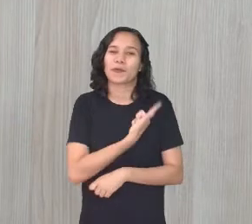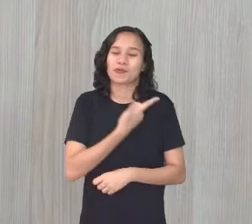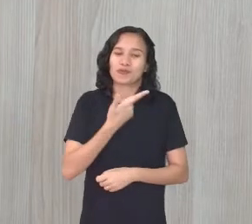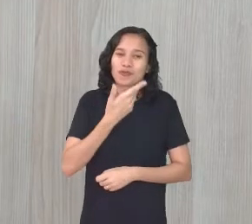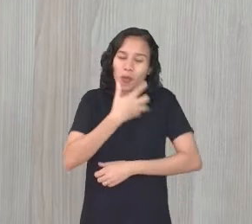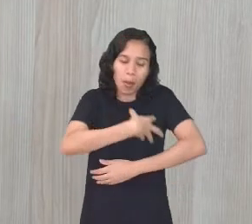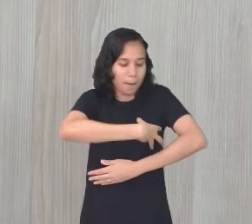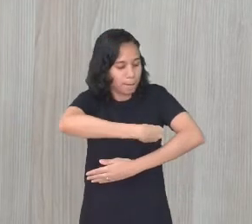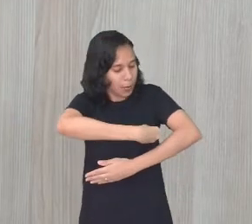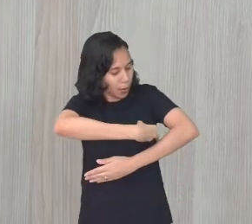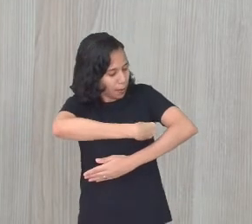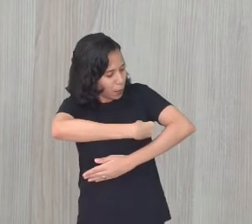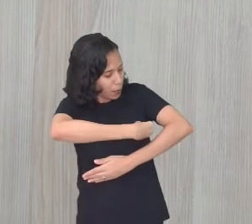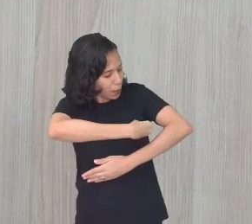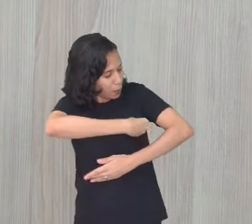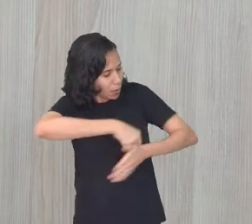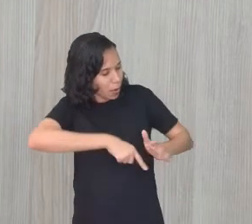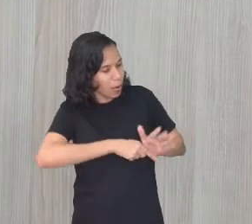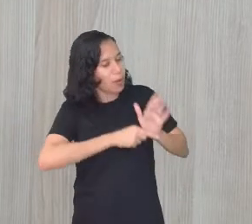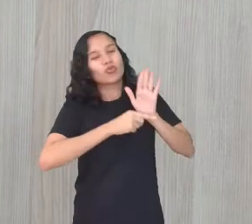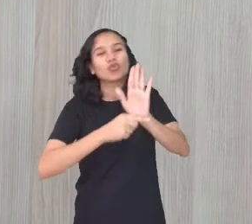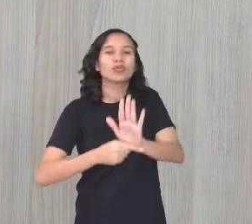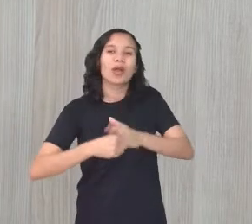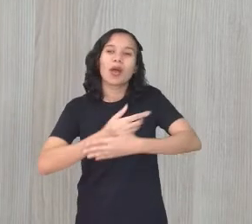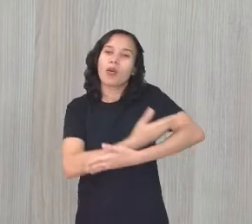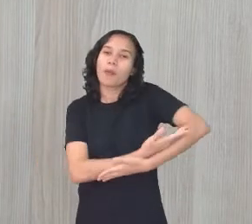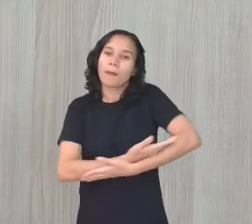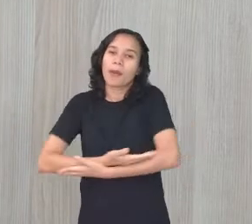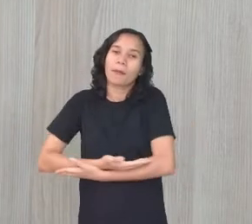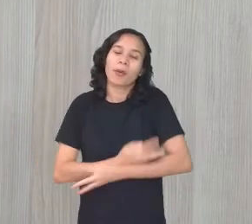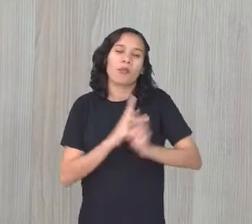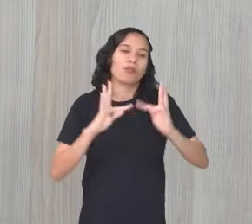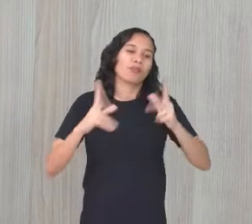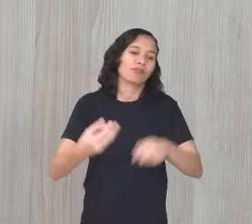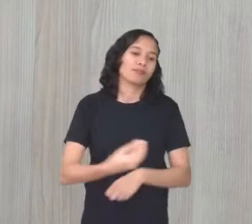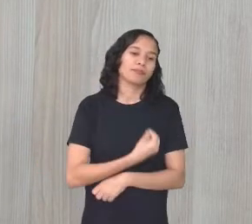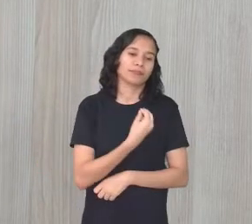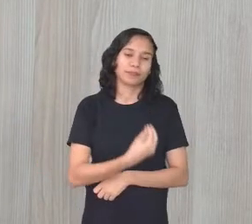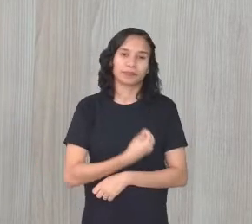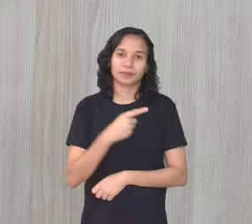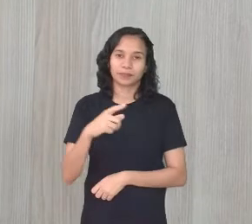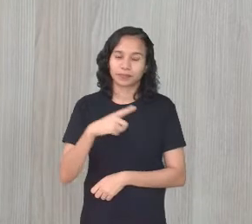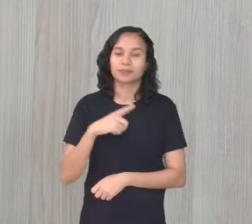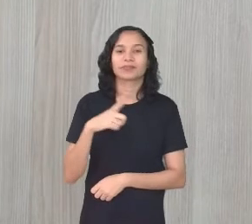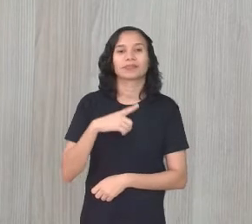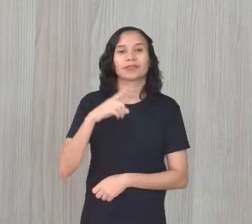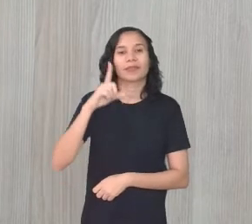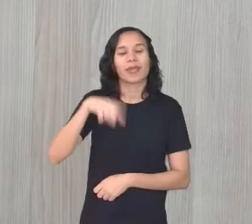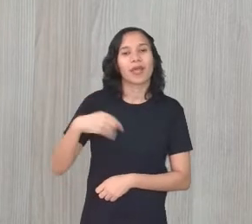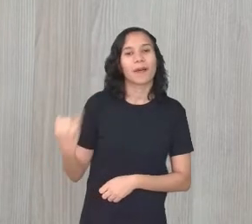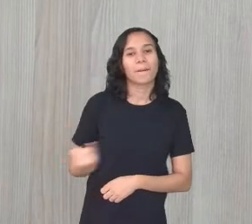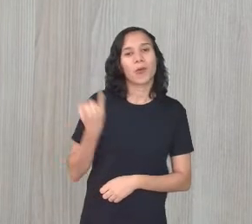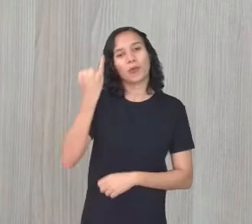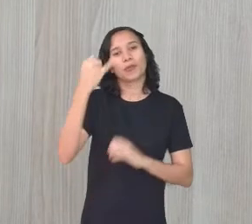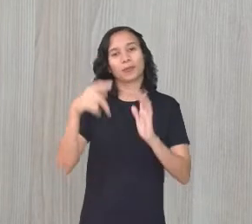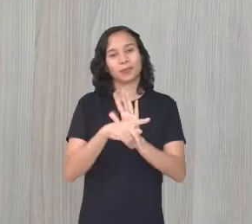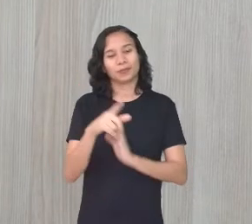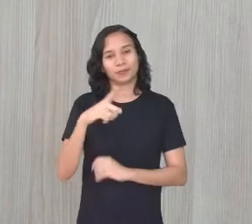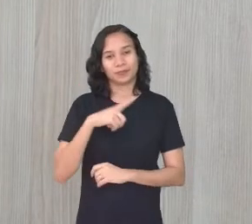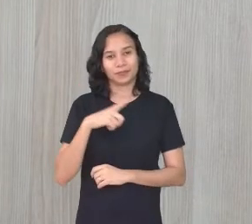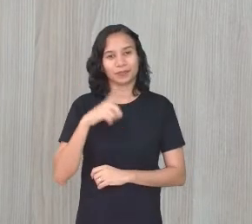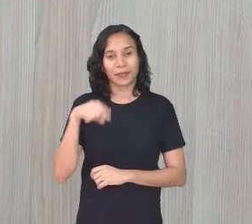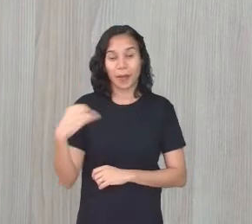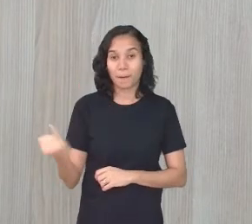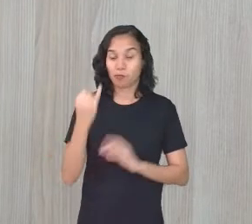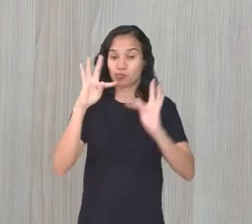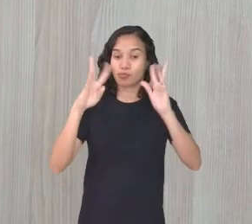realmente ajudar aquele bebê em toda a sua vida e a importância dele. Então, é importante que